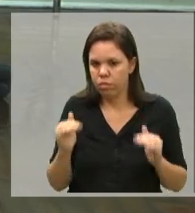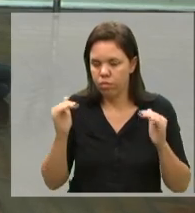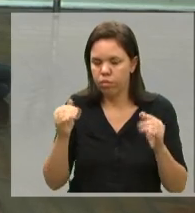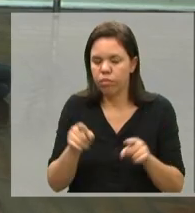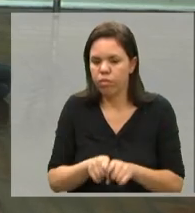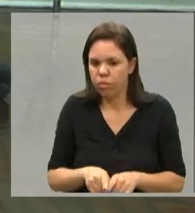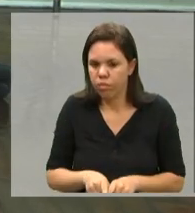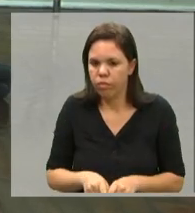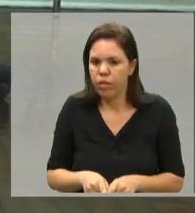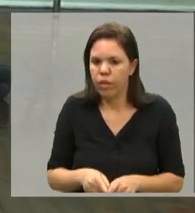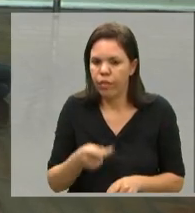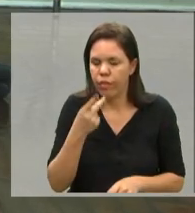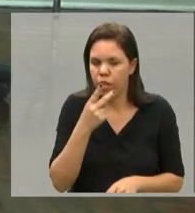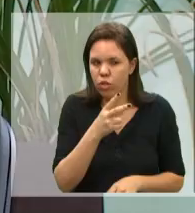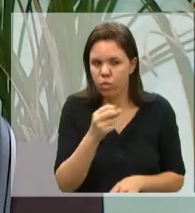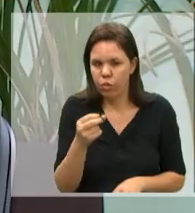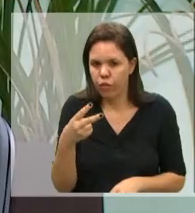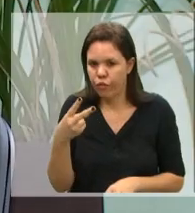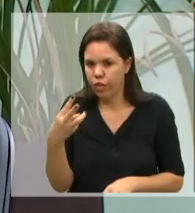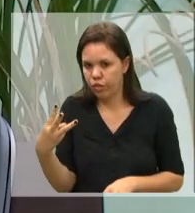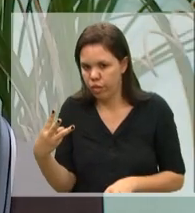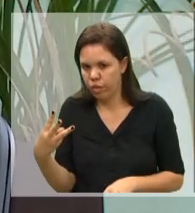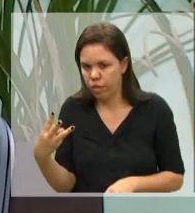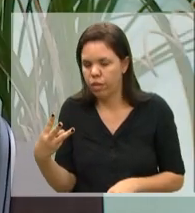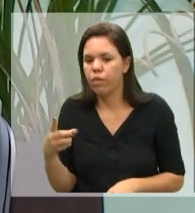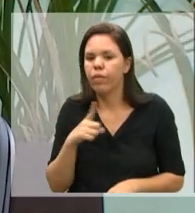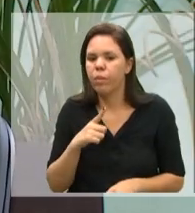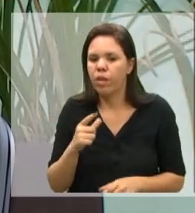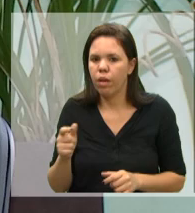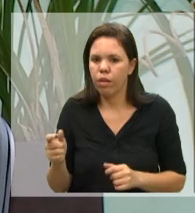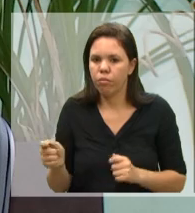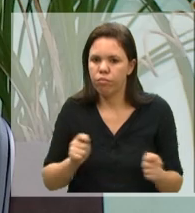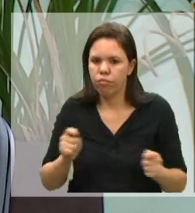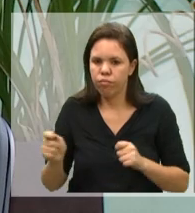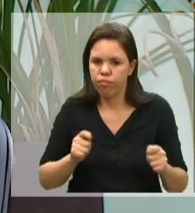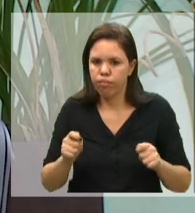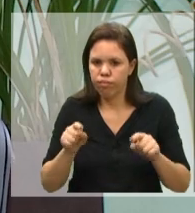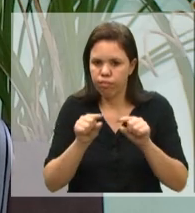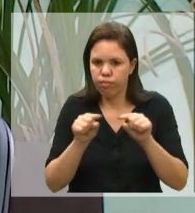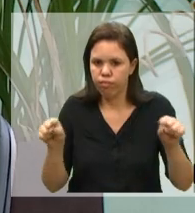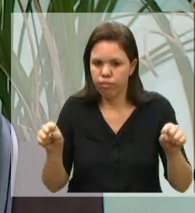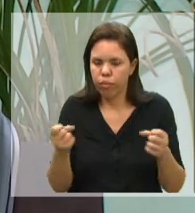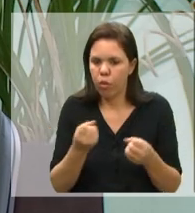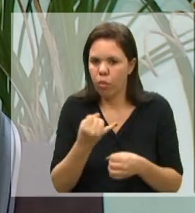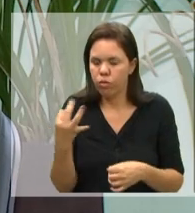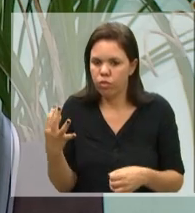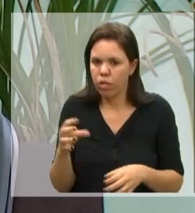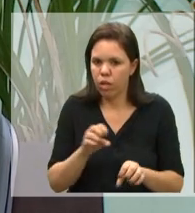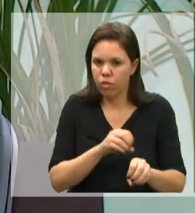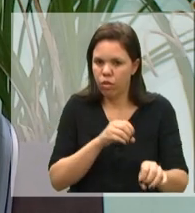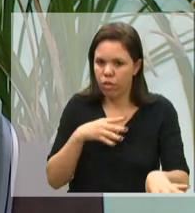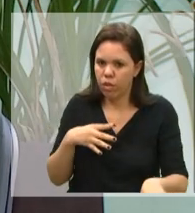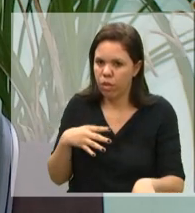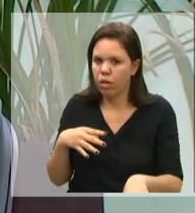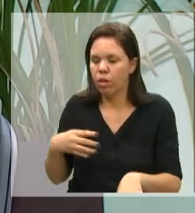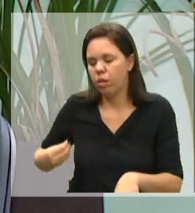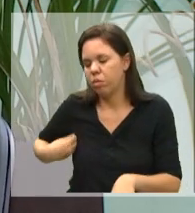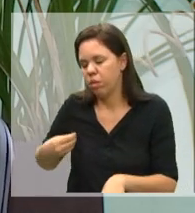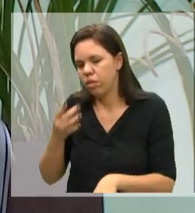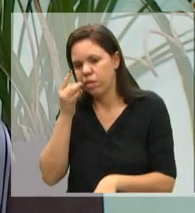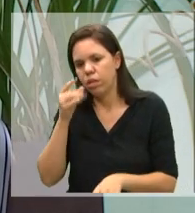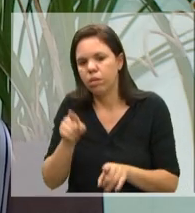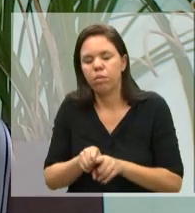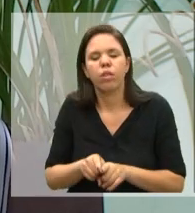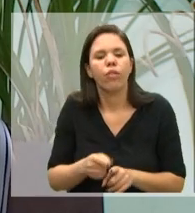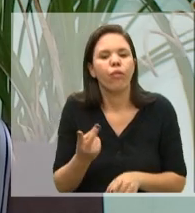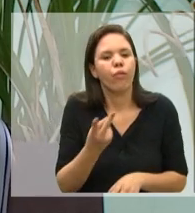educacionais que falam que em 2023 nós vamos equilibrar a régua, né? Essa semana saiu inclusive no jornal Valor Econômico um dado